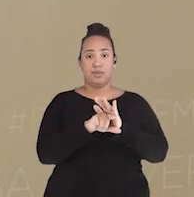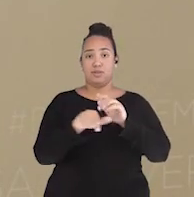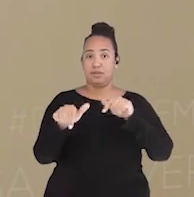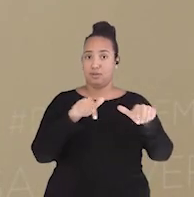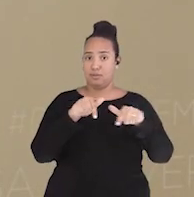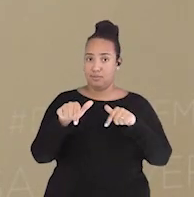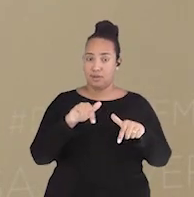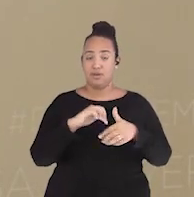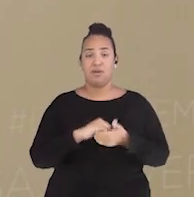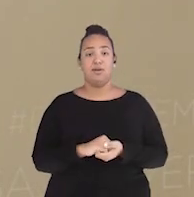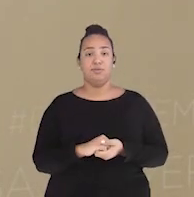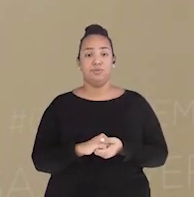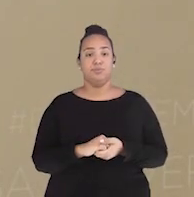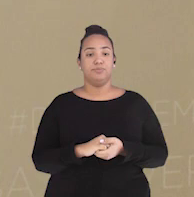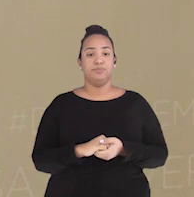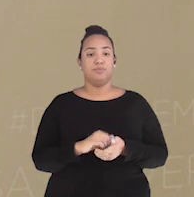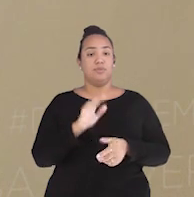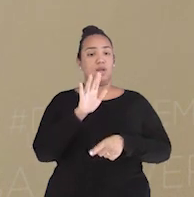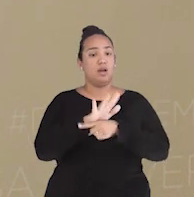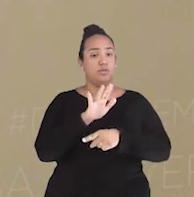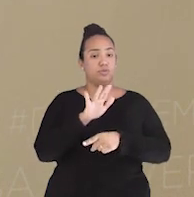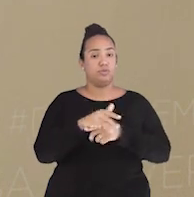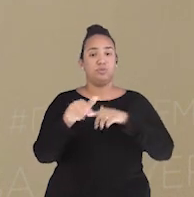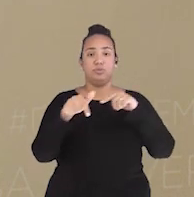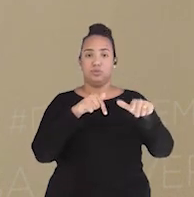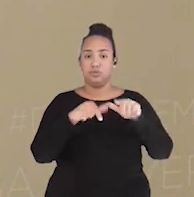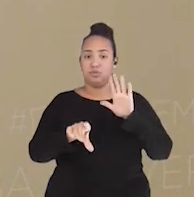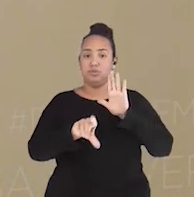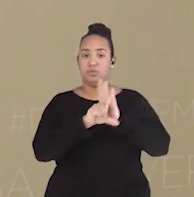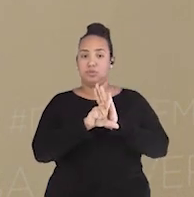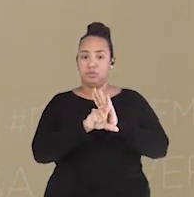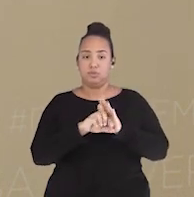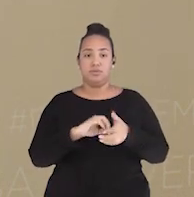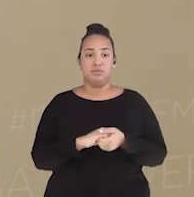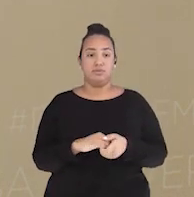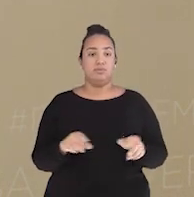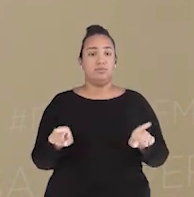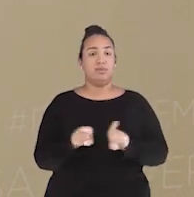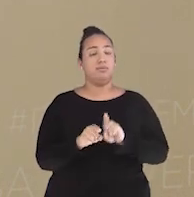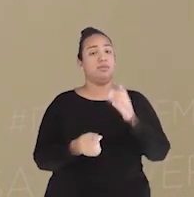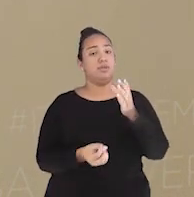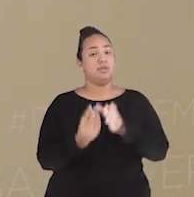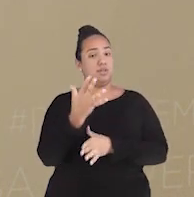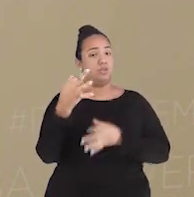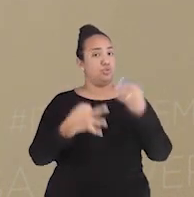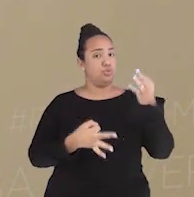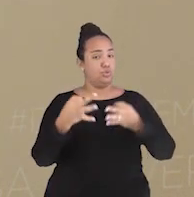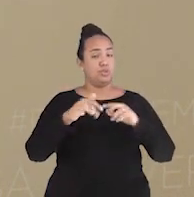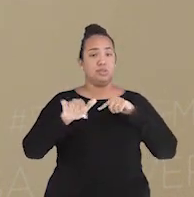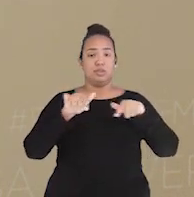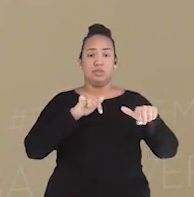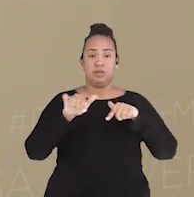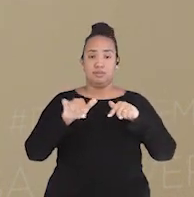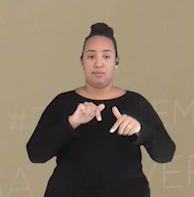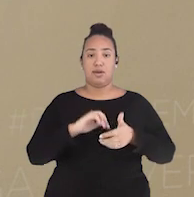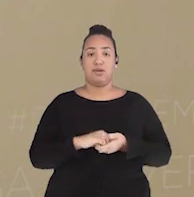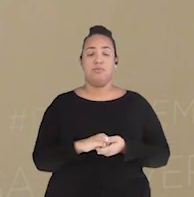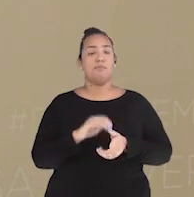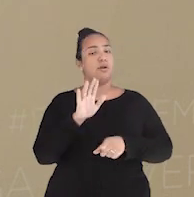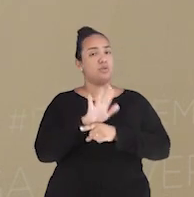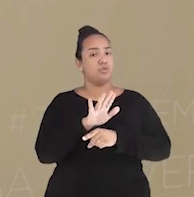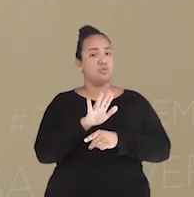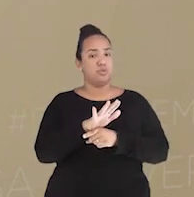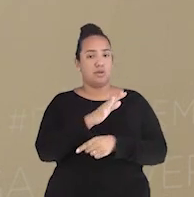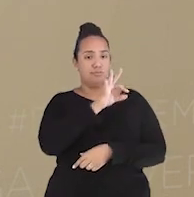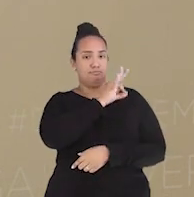a legislação trabalhista e regulamenta a atividade sindical. Cria também a Justiça do Trabalho para garantir aos patrões que